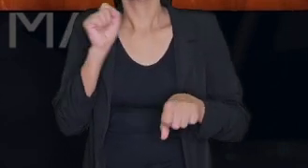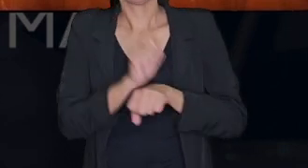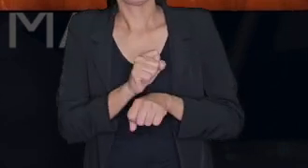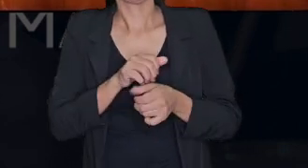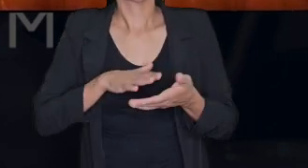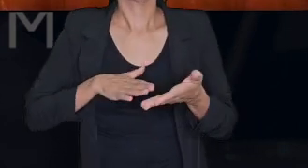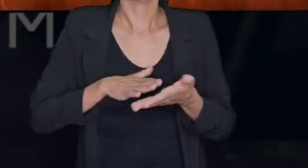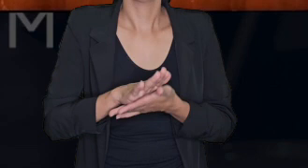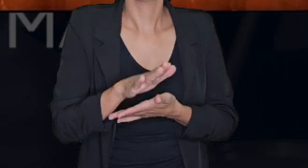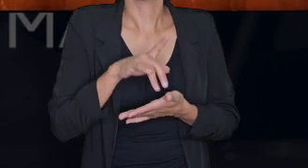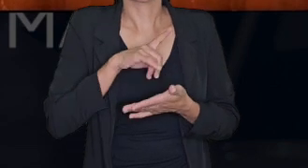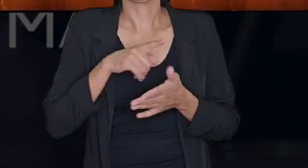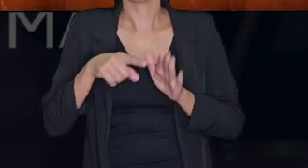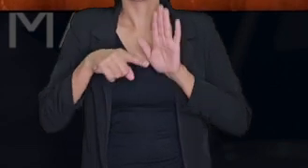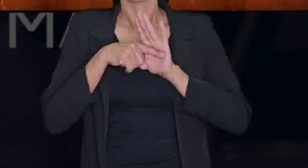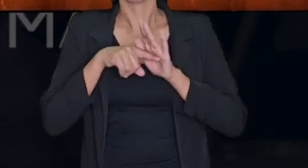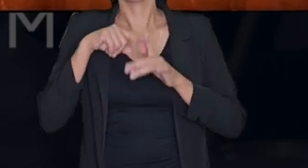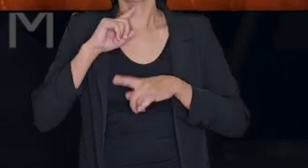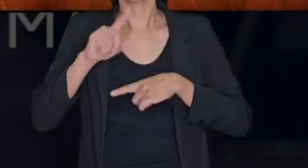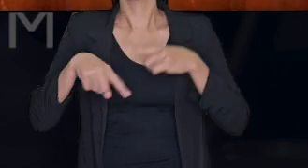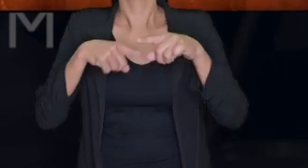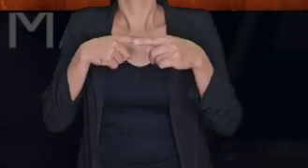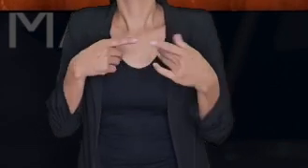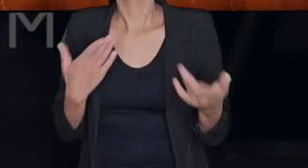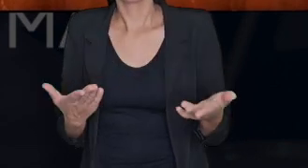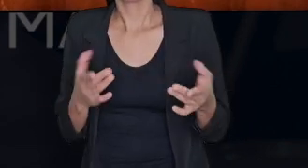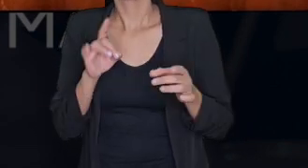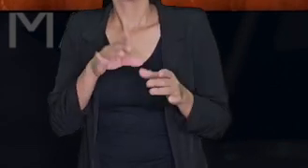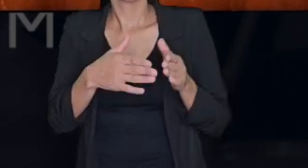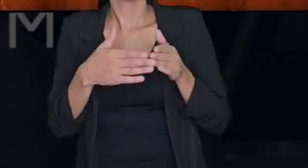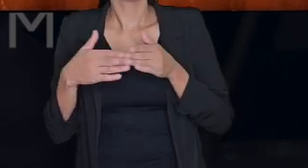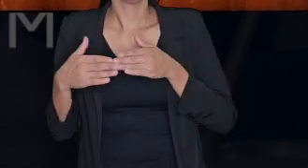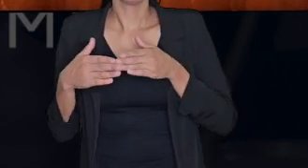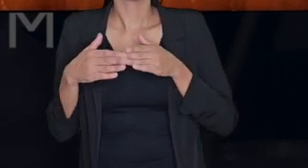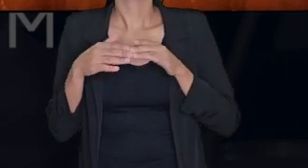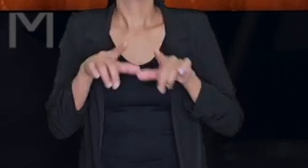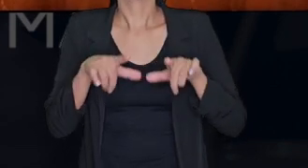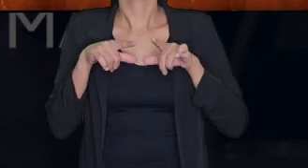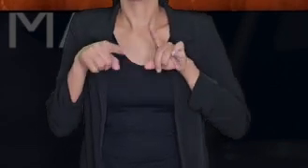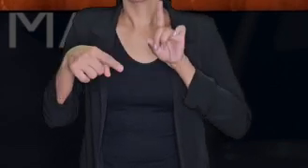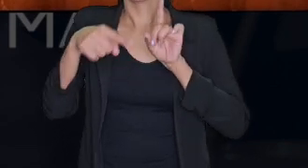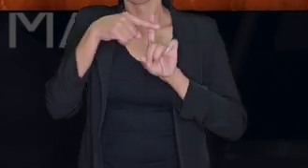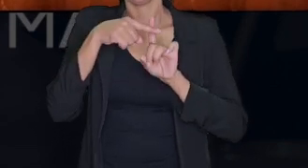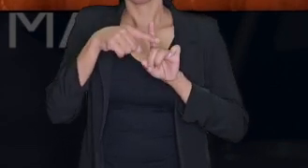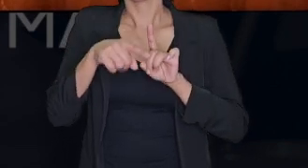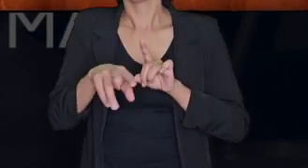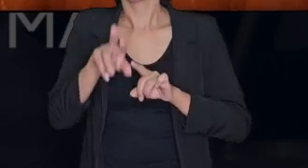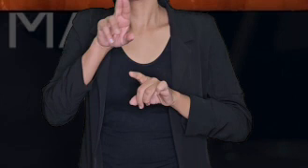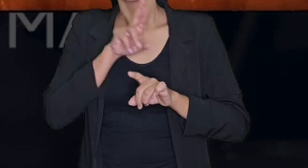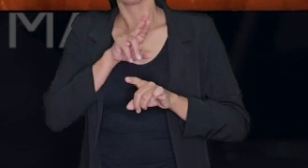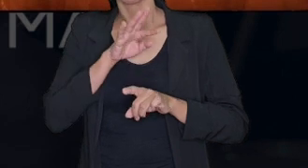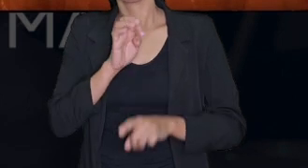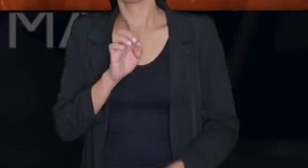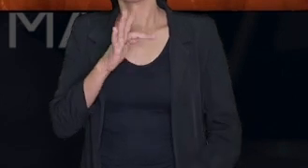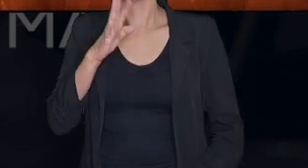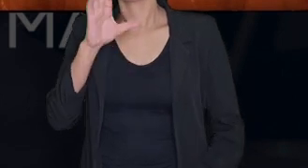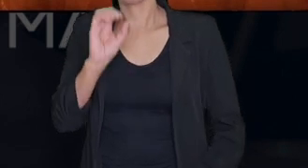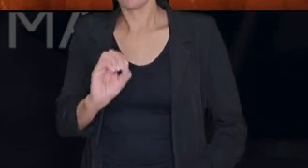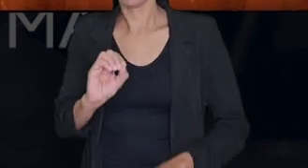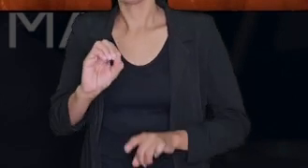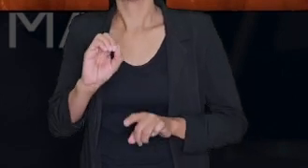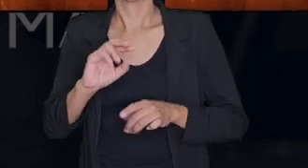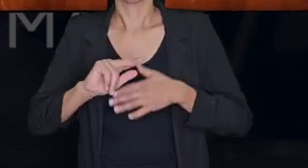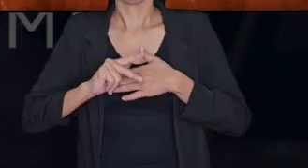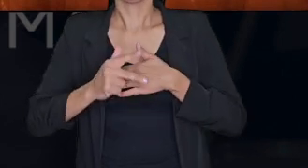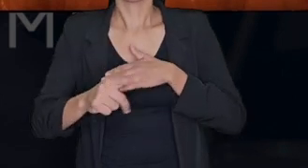notas deixaram de exigir certidões negativas e evoluíram para meramente pedir certidão